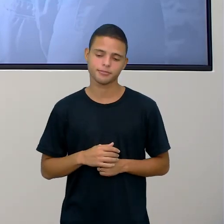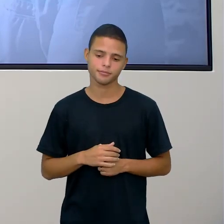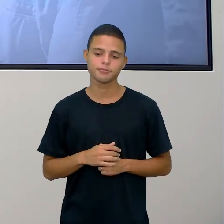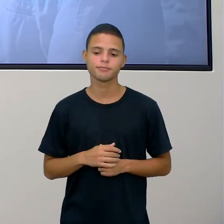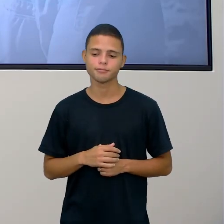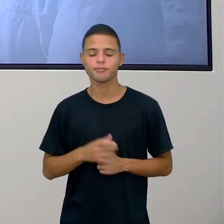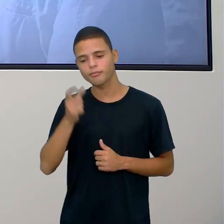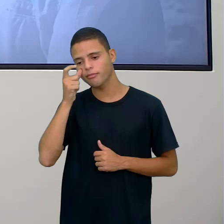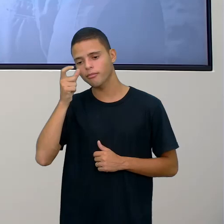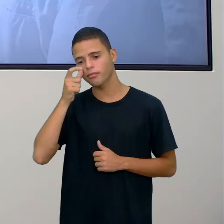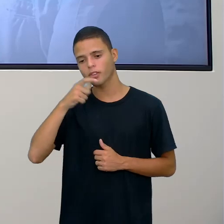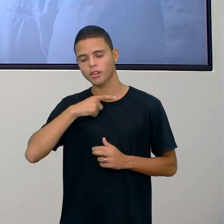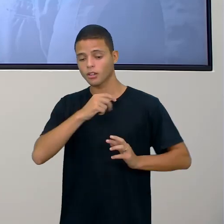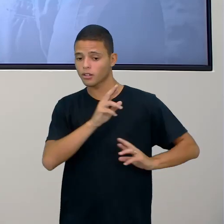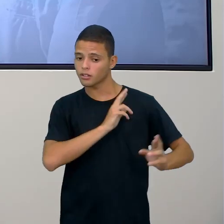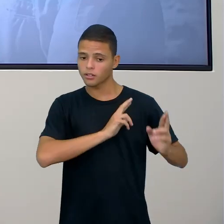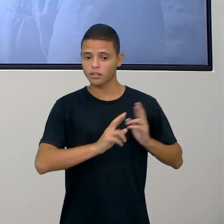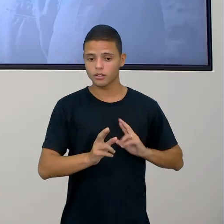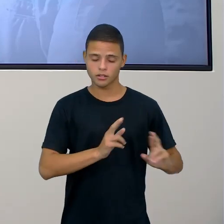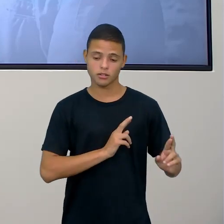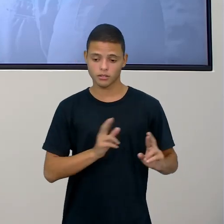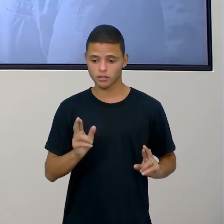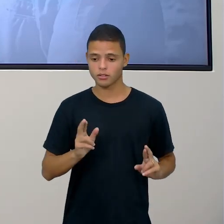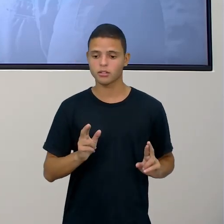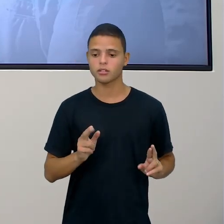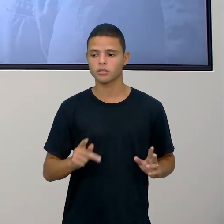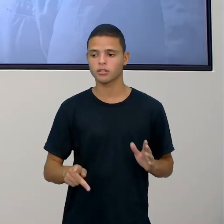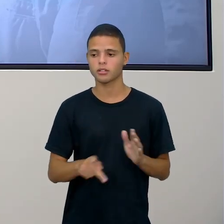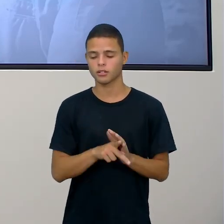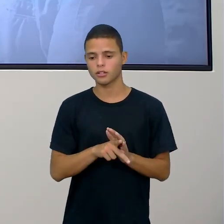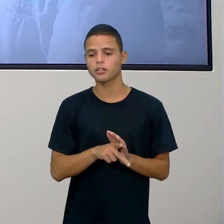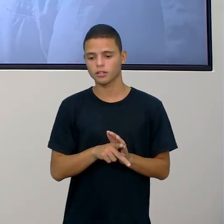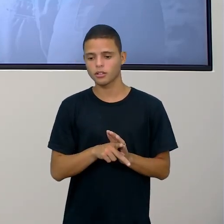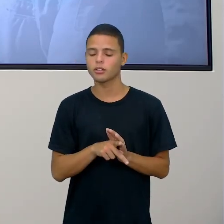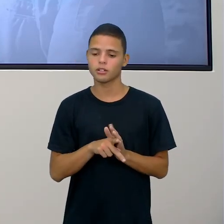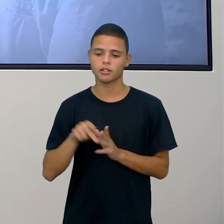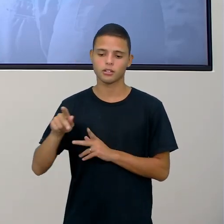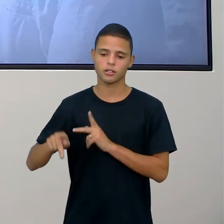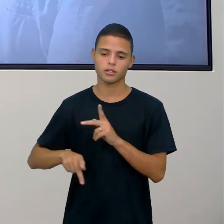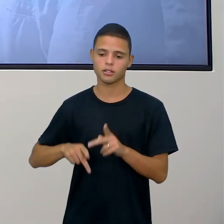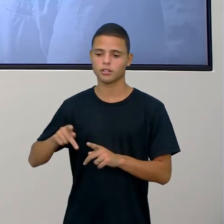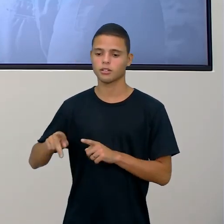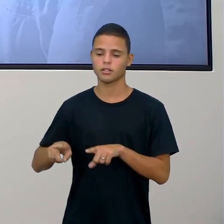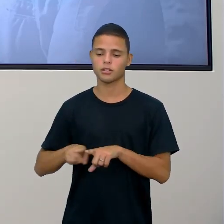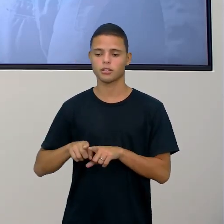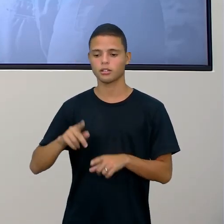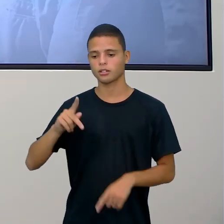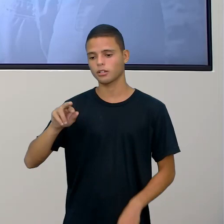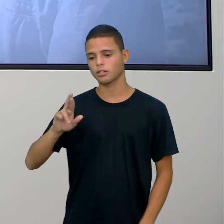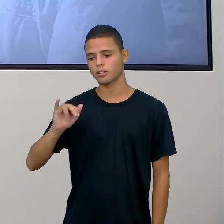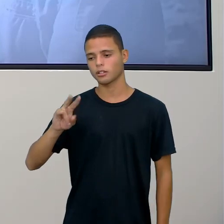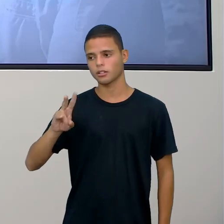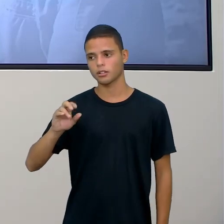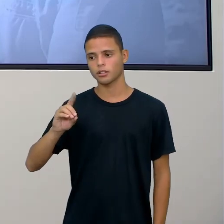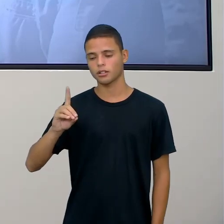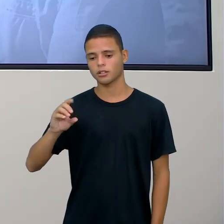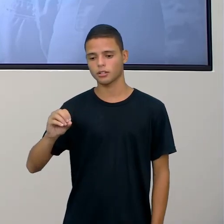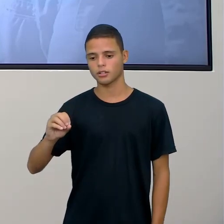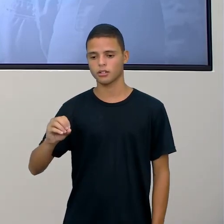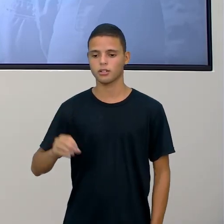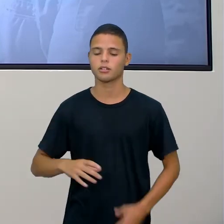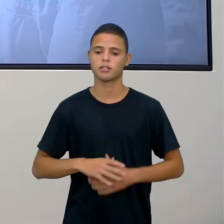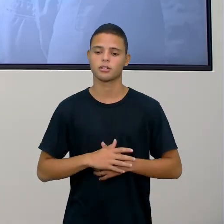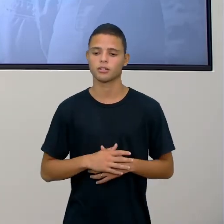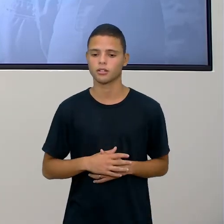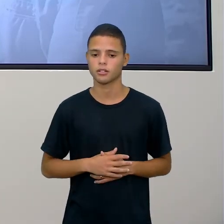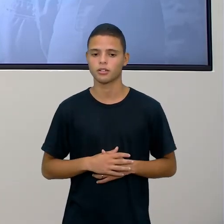existe toda uma relação entre o setor privado e o setor público que é essa mesma, de ver o que é mais vantajoso. Então, uma